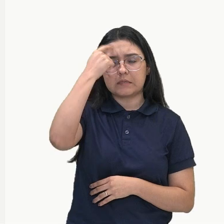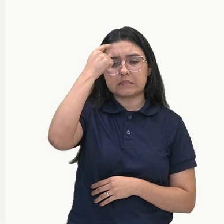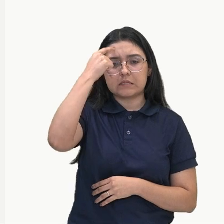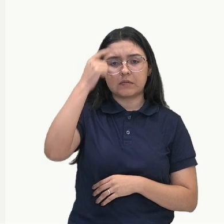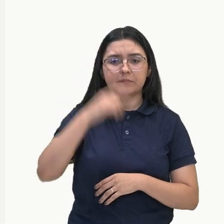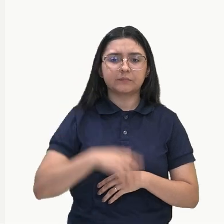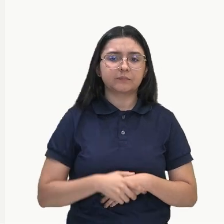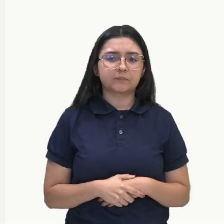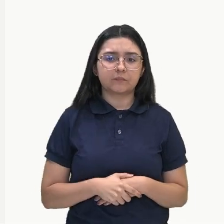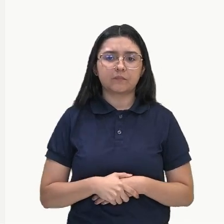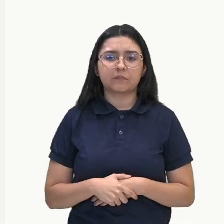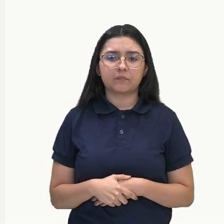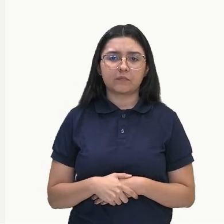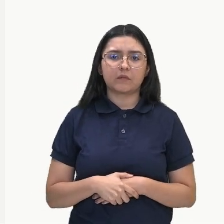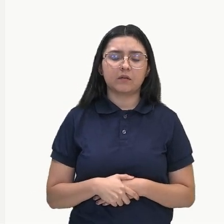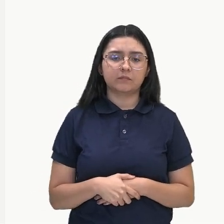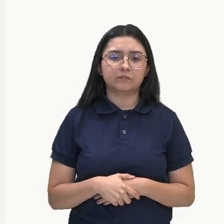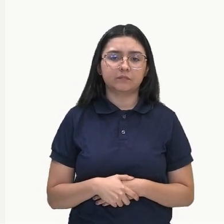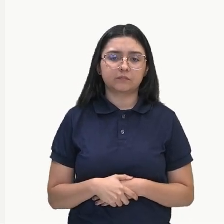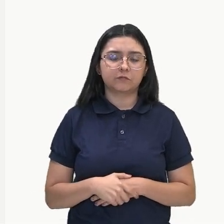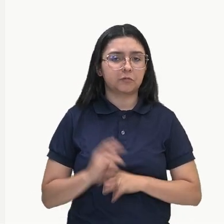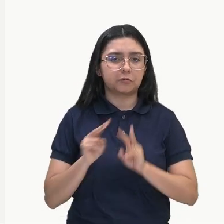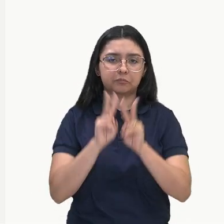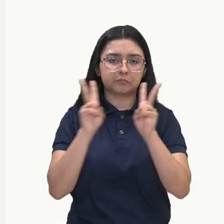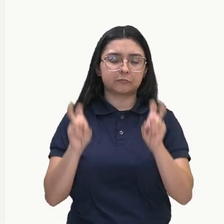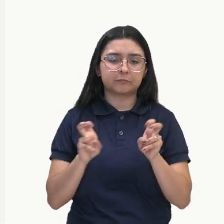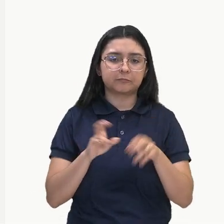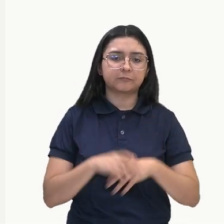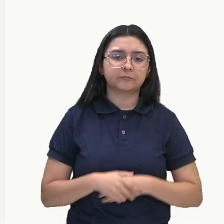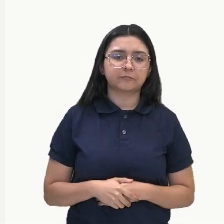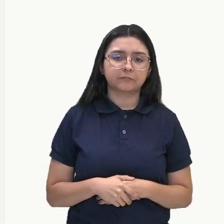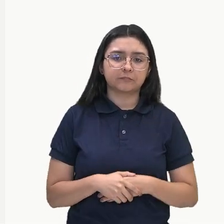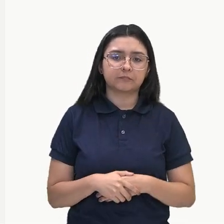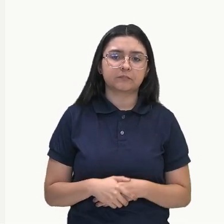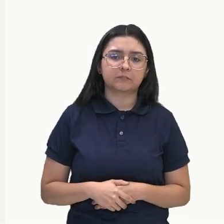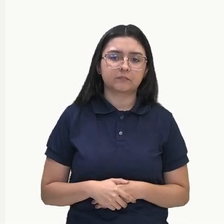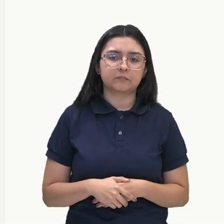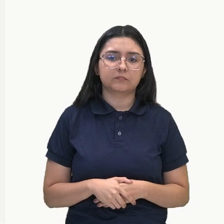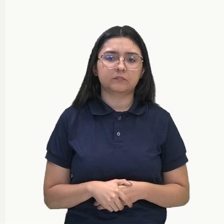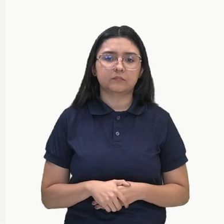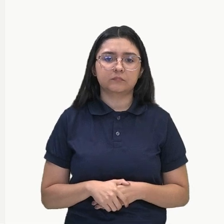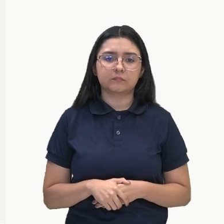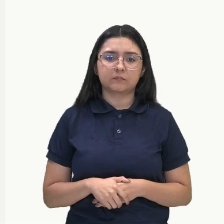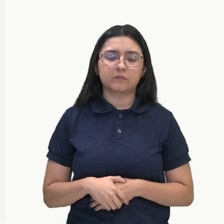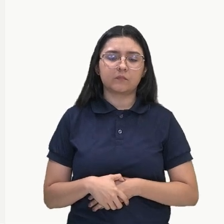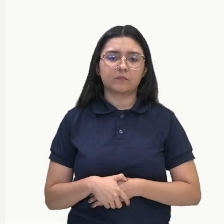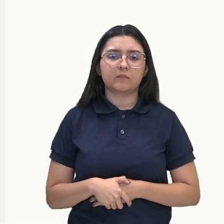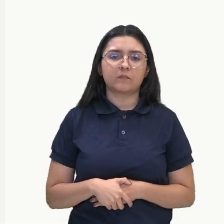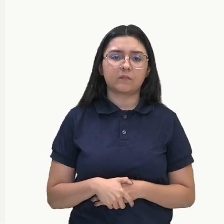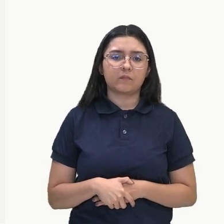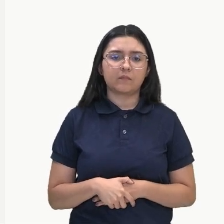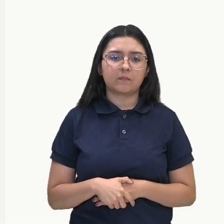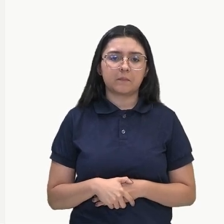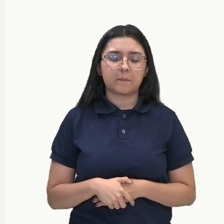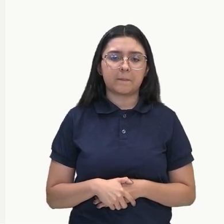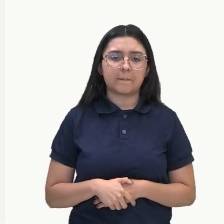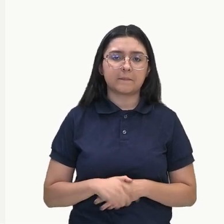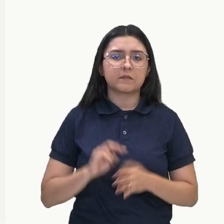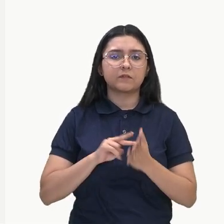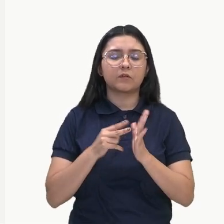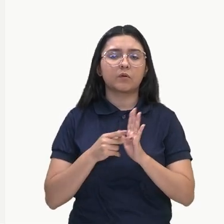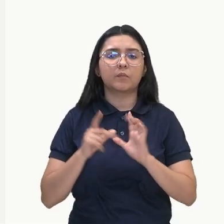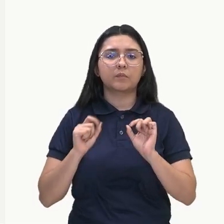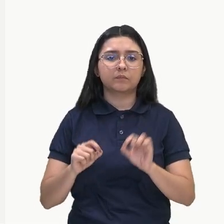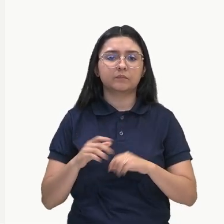pensar seriamente sobre algo. Então, o trecho Earth is counting on you significa que o planeta